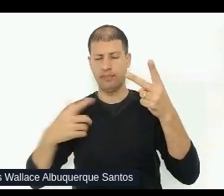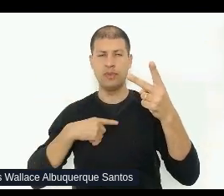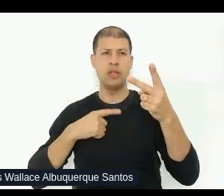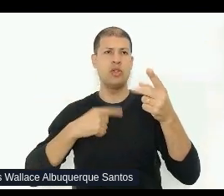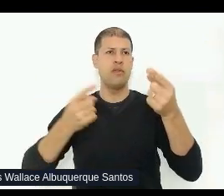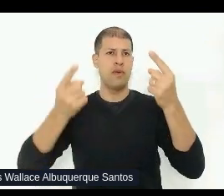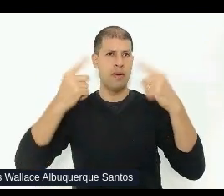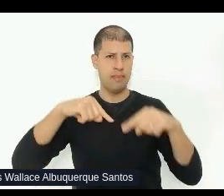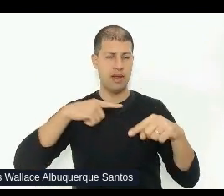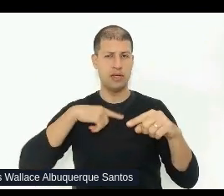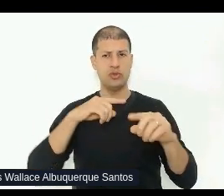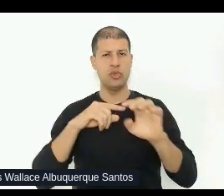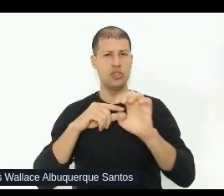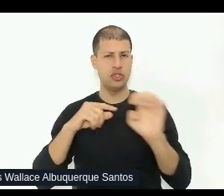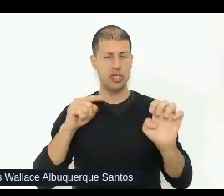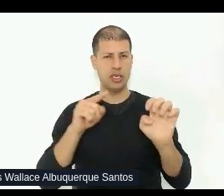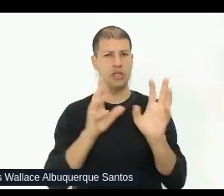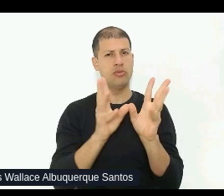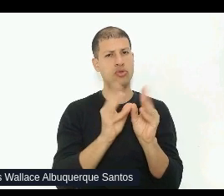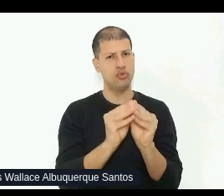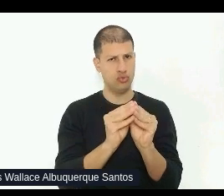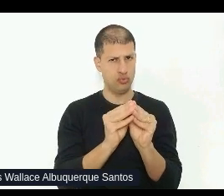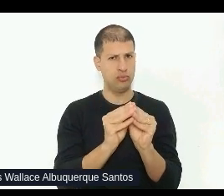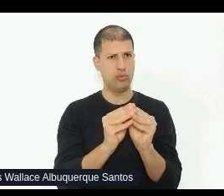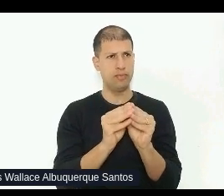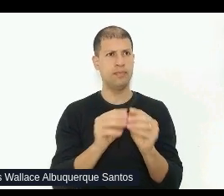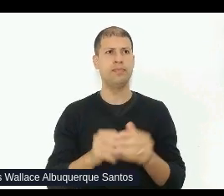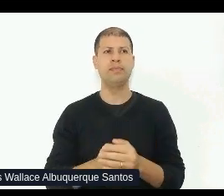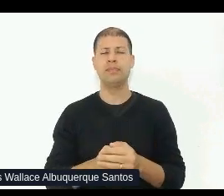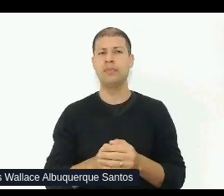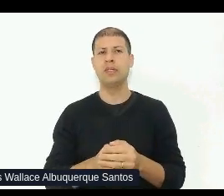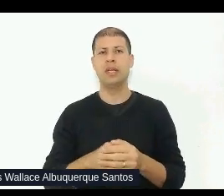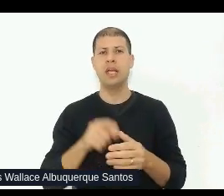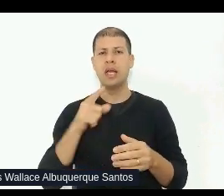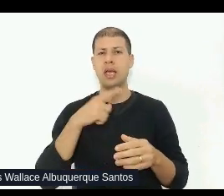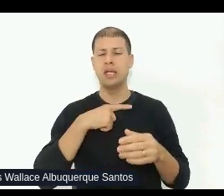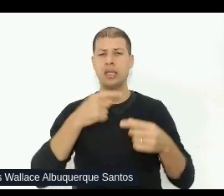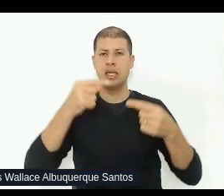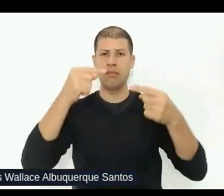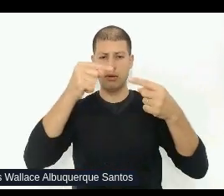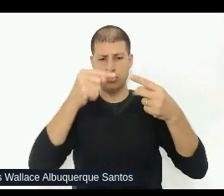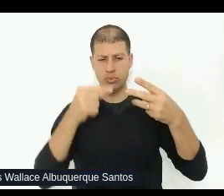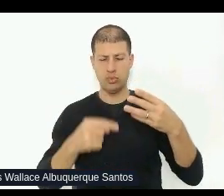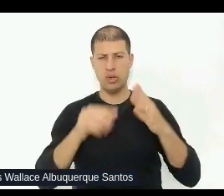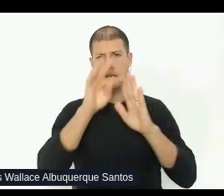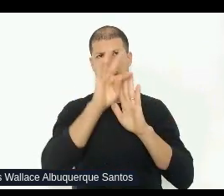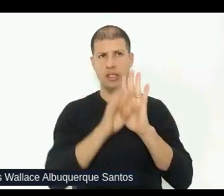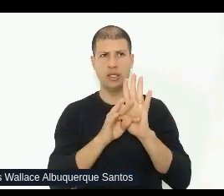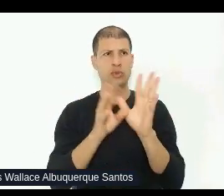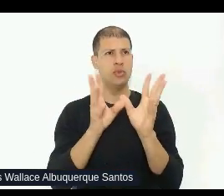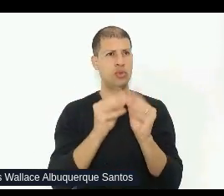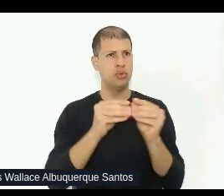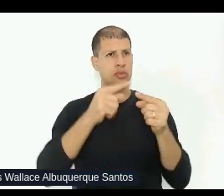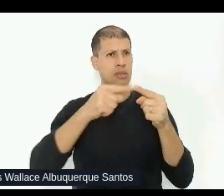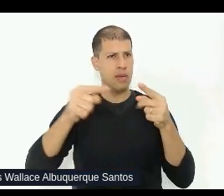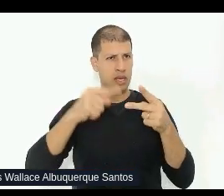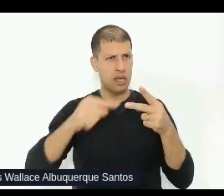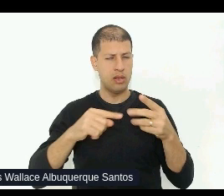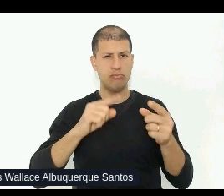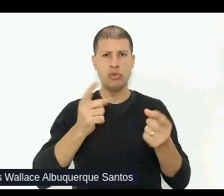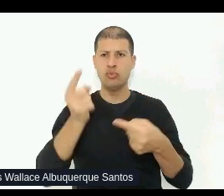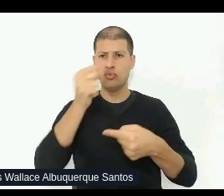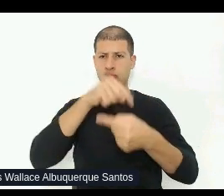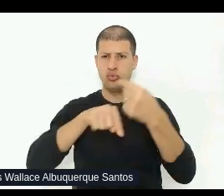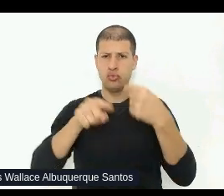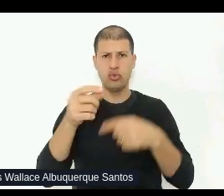à esquerda, um texto resumo semanal. Terceiro item, abaixo, o texto resumo semanal foi atualizado. Vem ver as